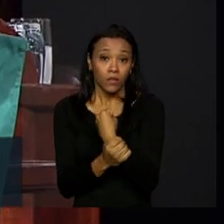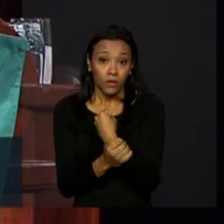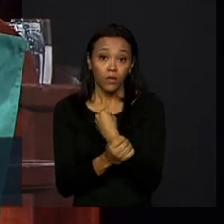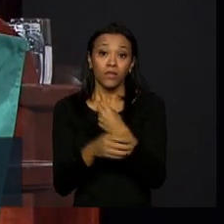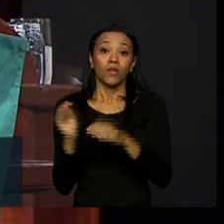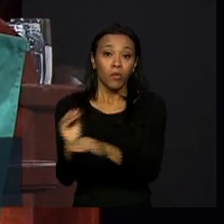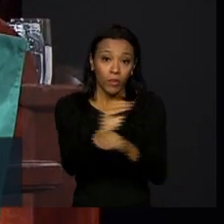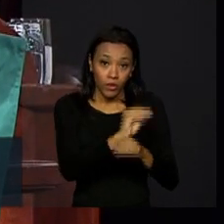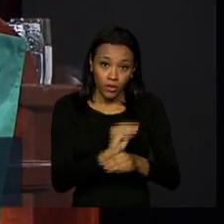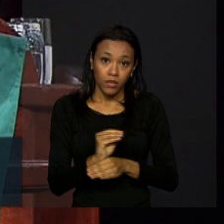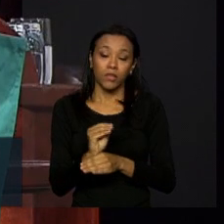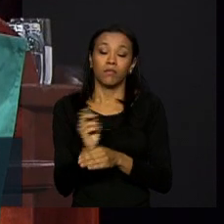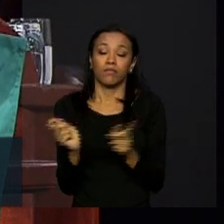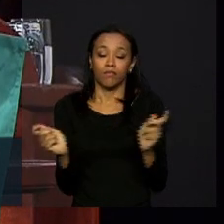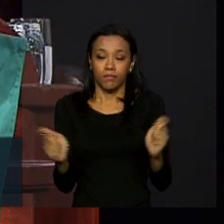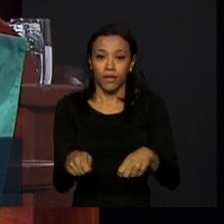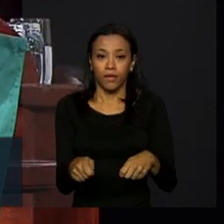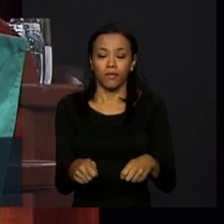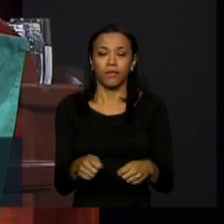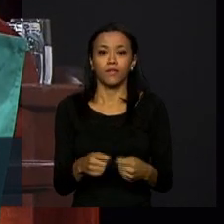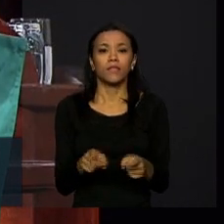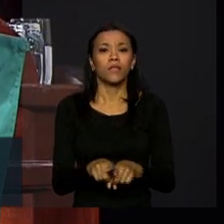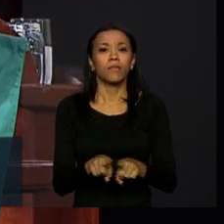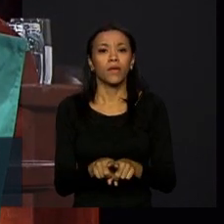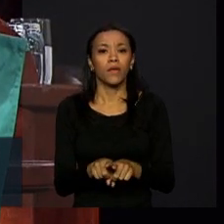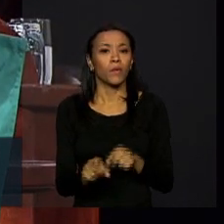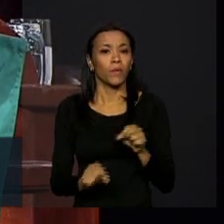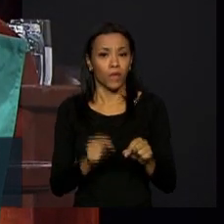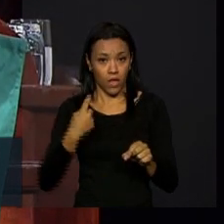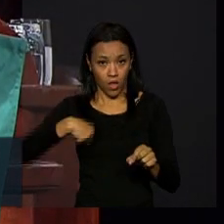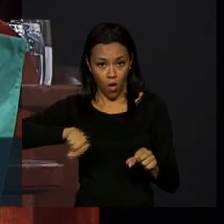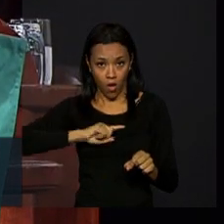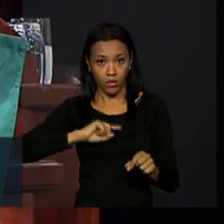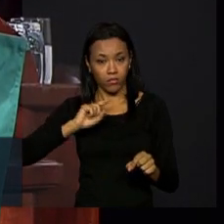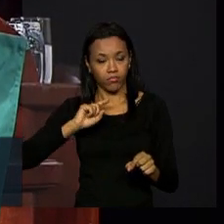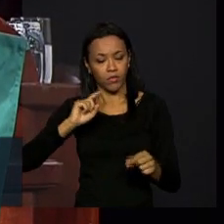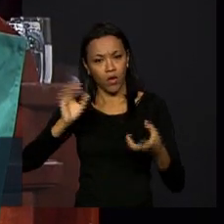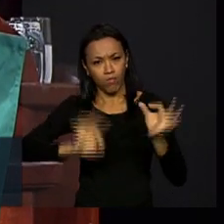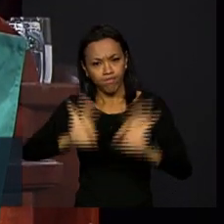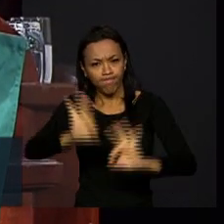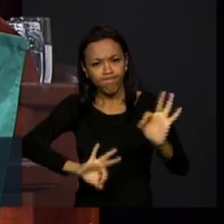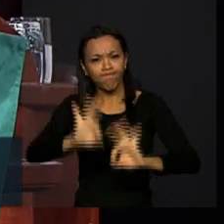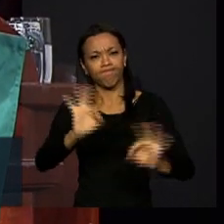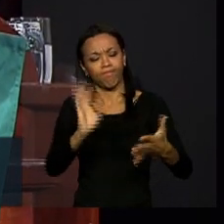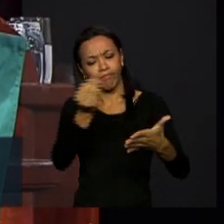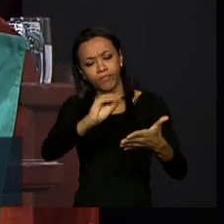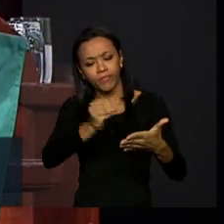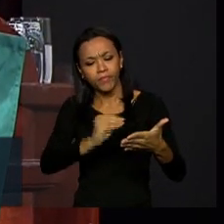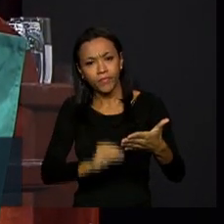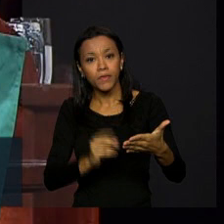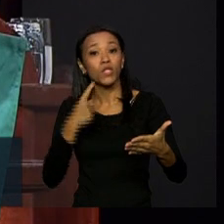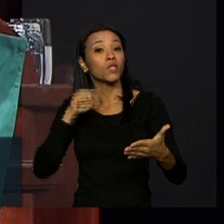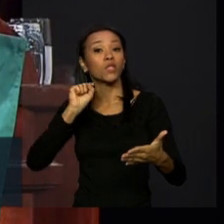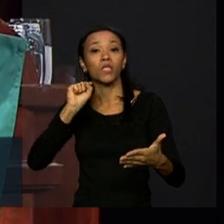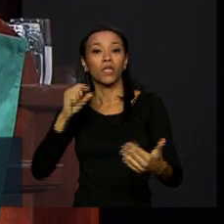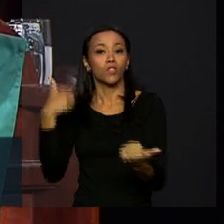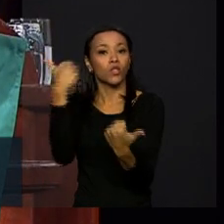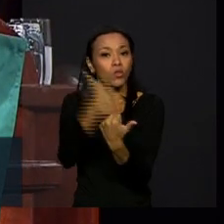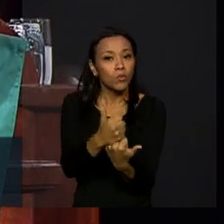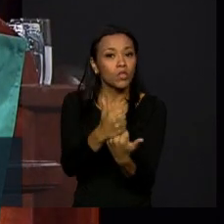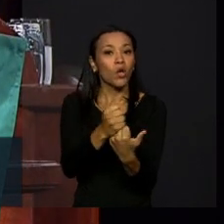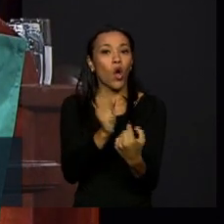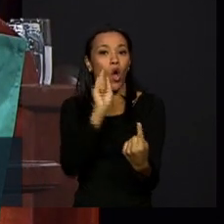proteger juntamente com eles definimos também a necessidade de substituição Dos